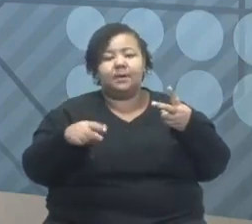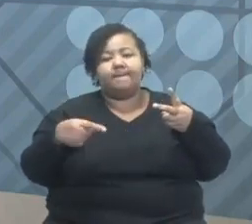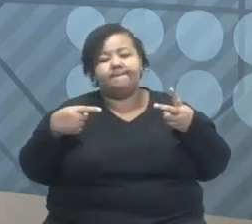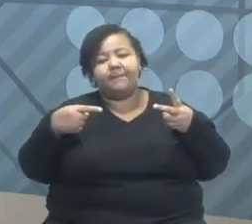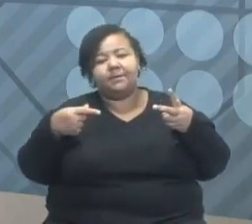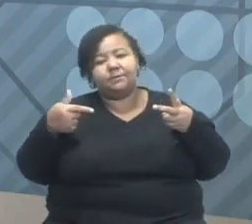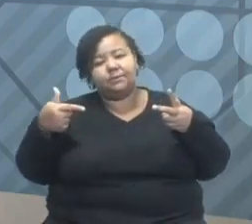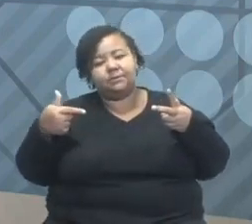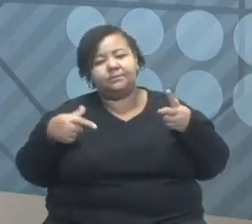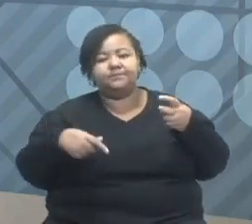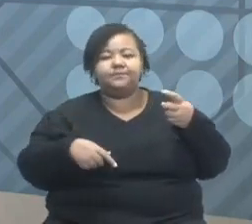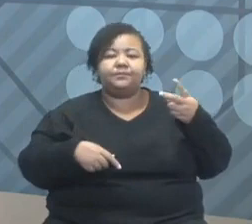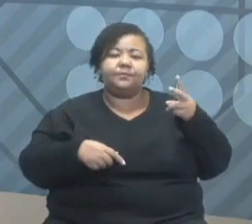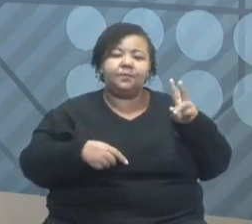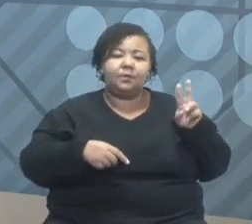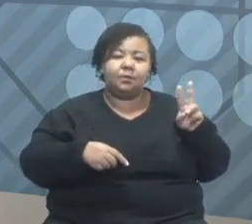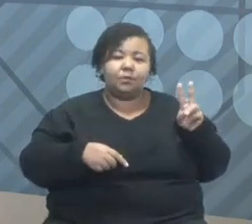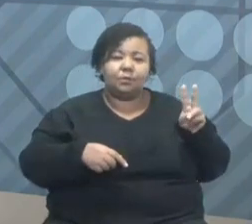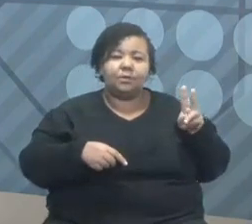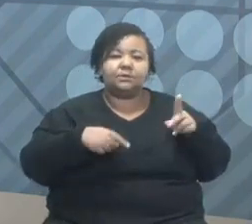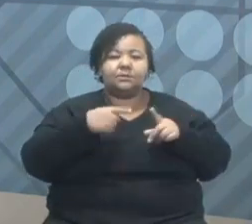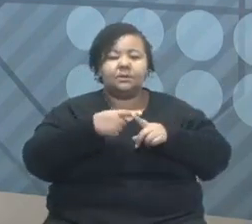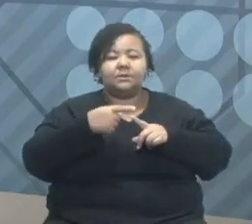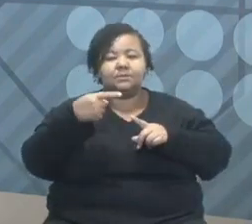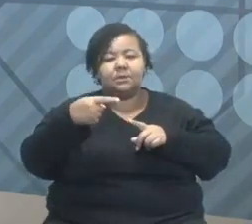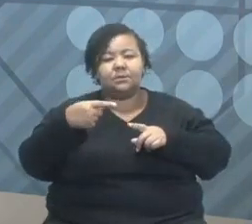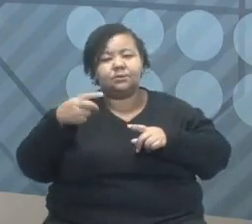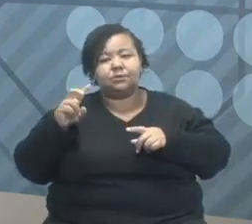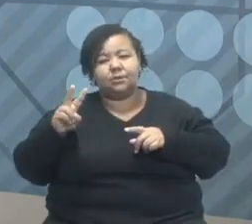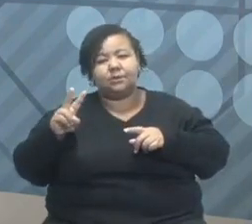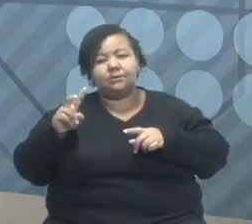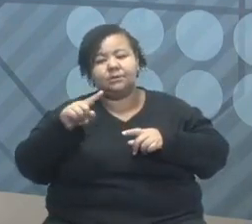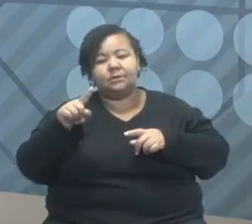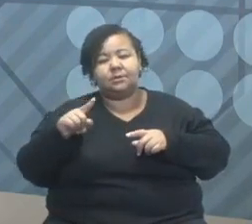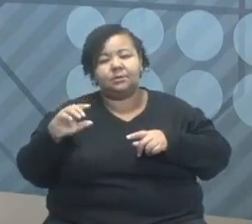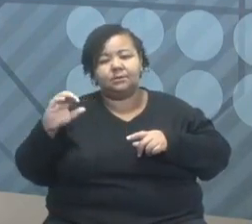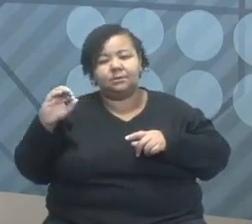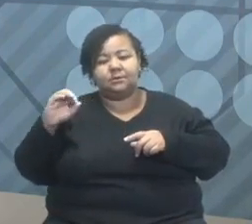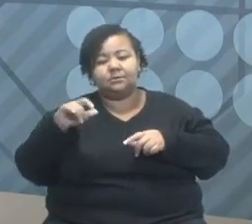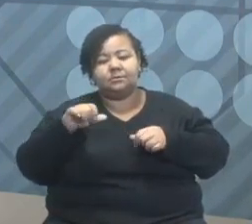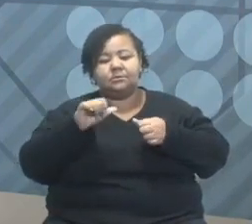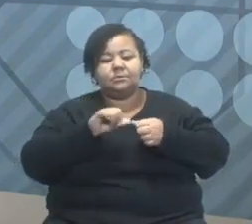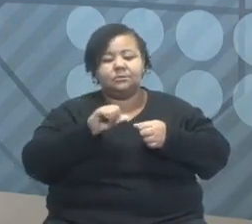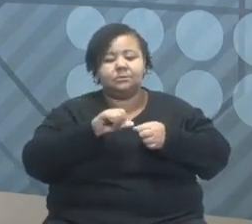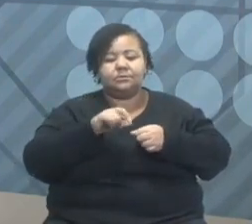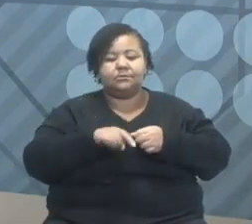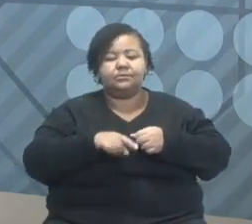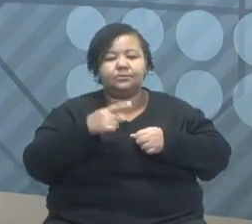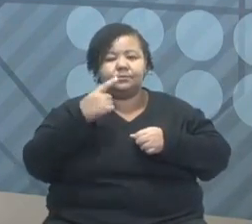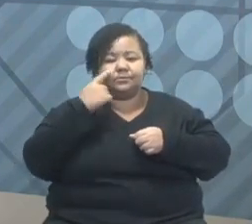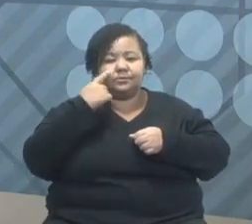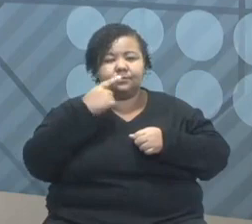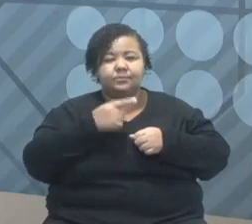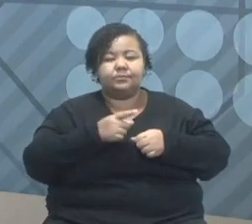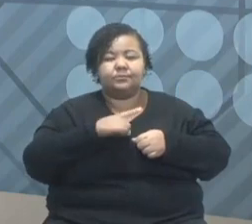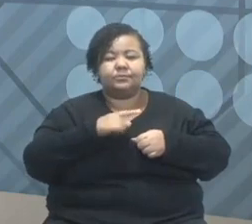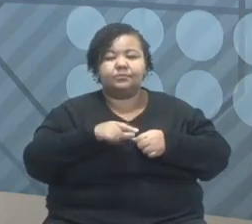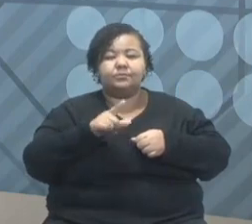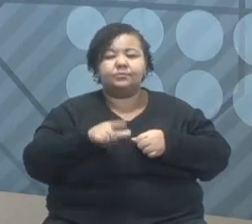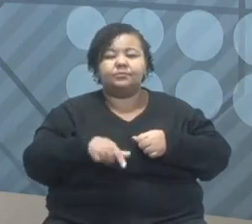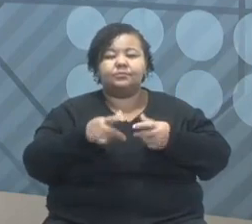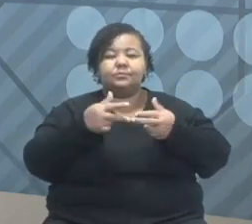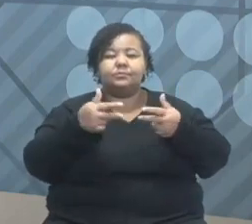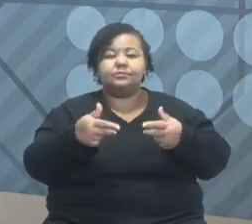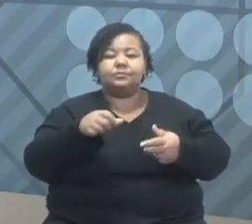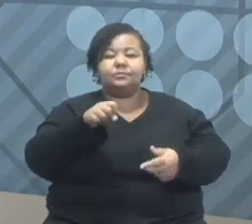2. 2 mais menos 2 é igual a 0. Então, realizando essa operação, nós vemos a existência desse elemento simétrico,